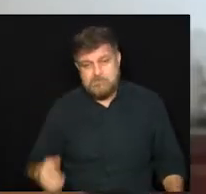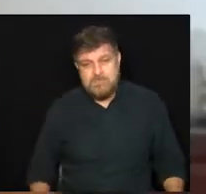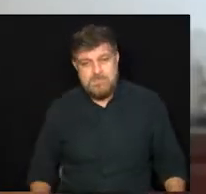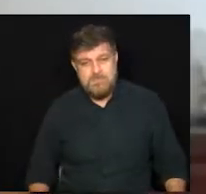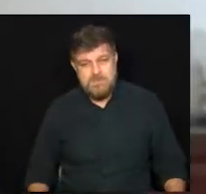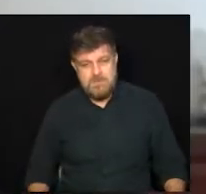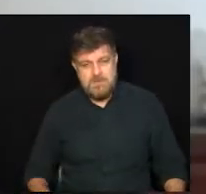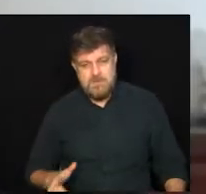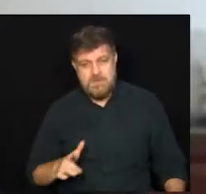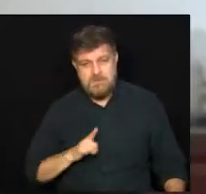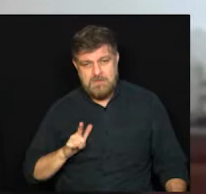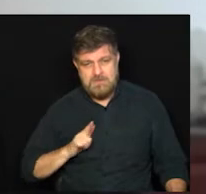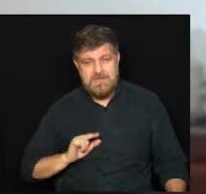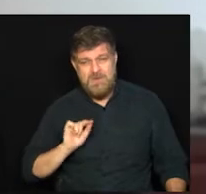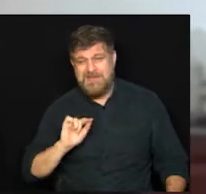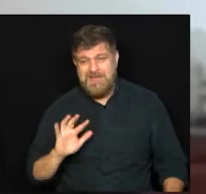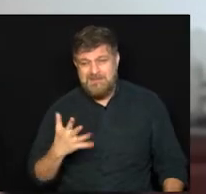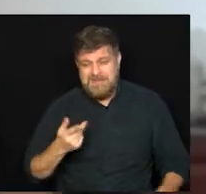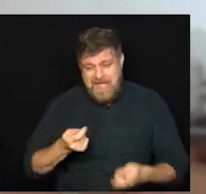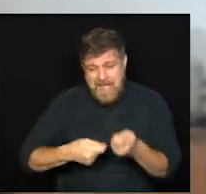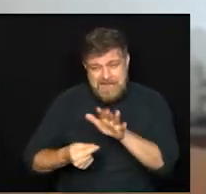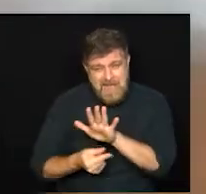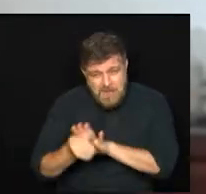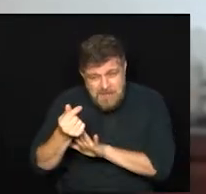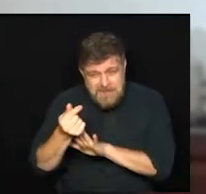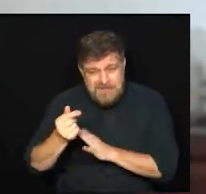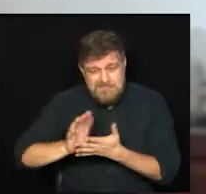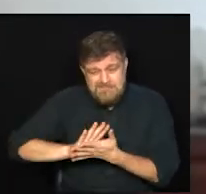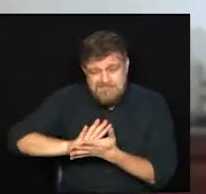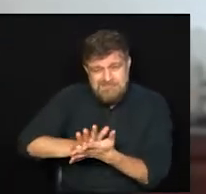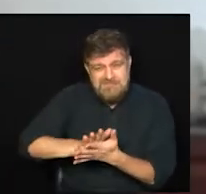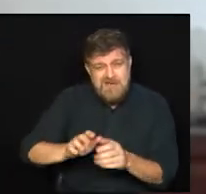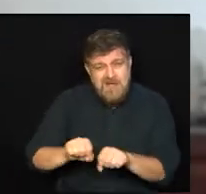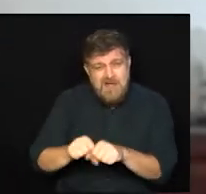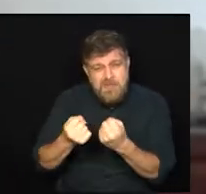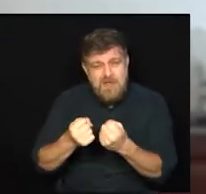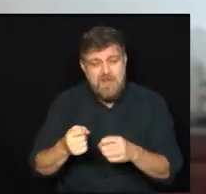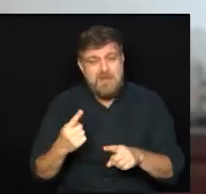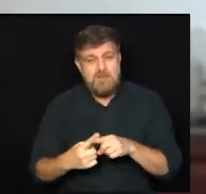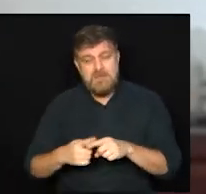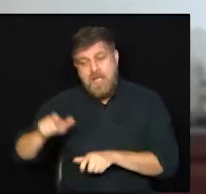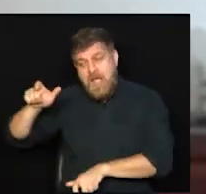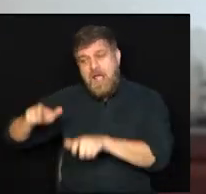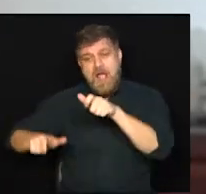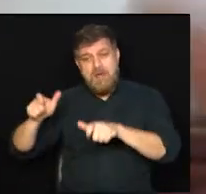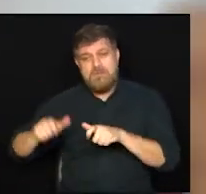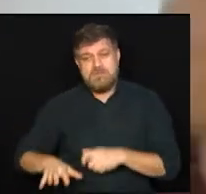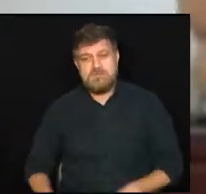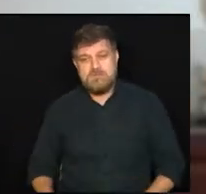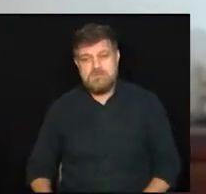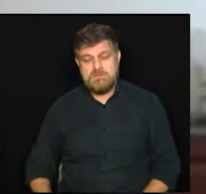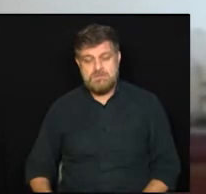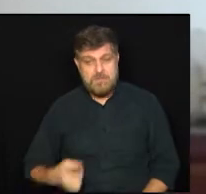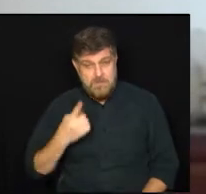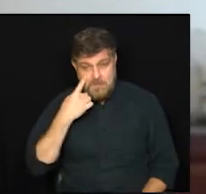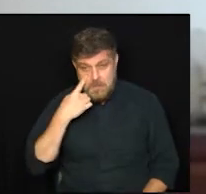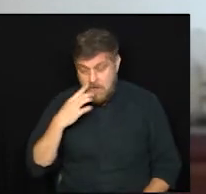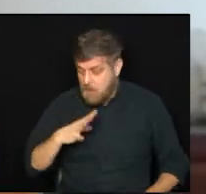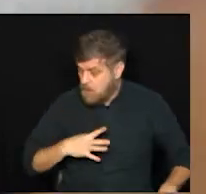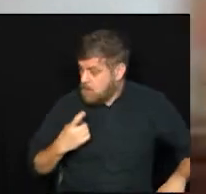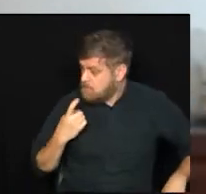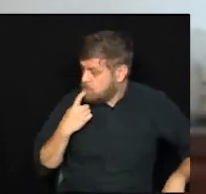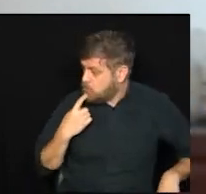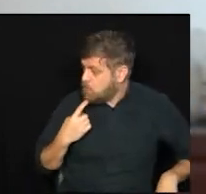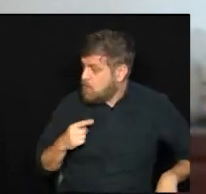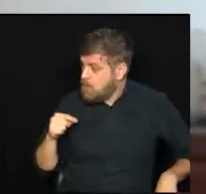mas ele é um impacto muito forte. Além do que, as pessoas que vêm, conhecem o destino, olha, eu conheci a